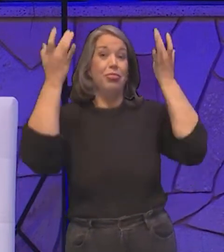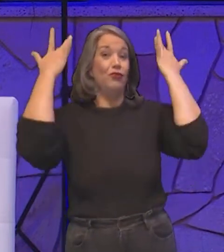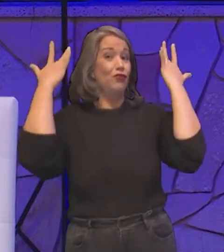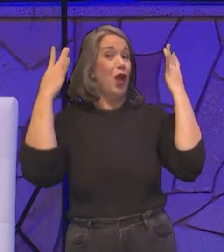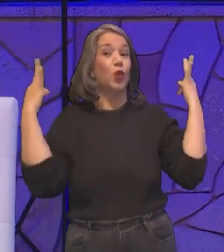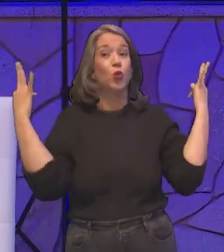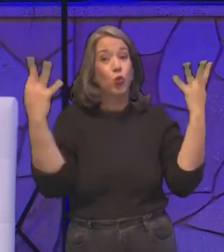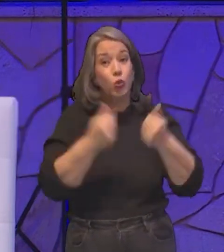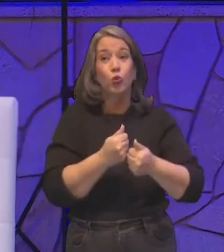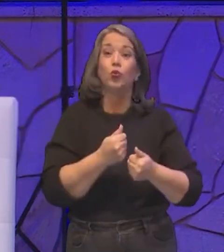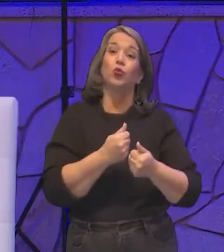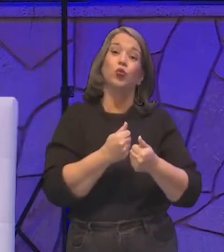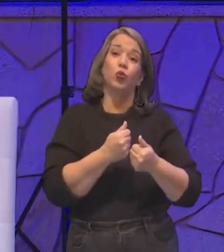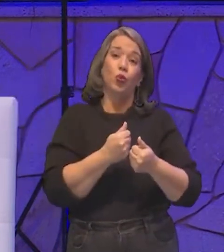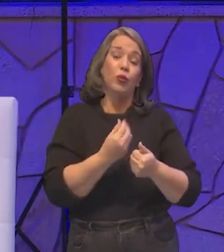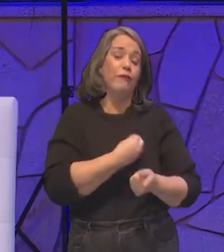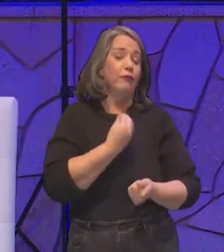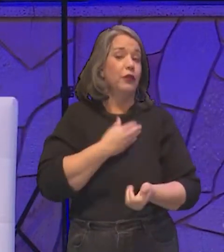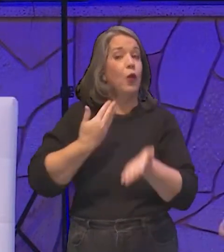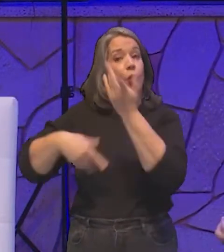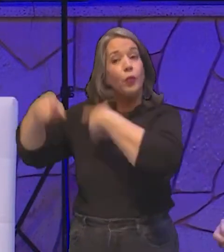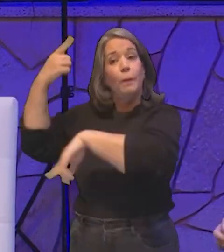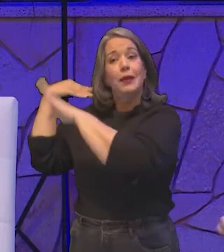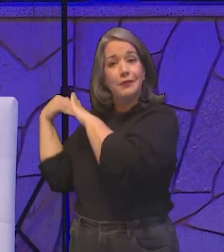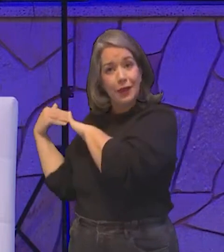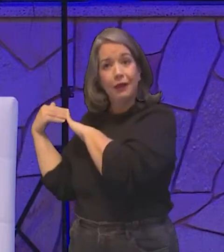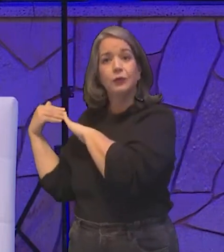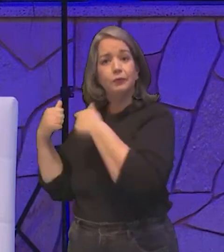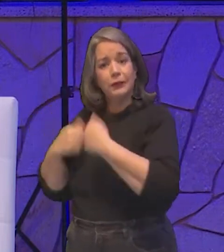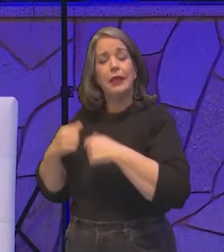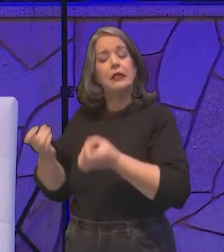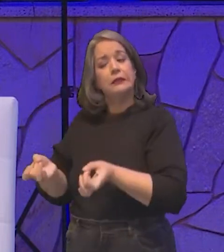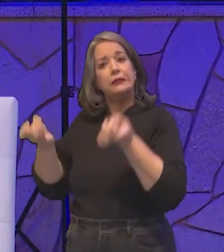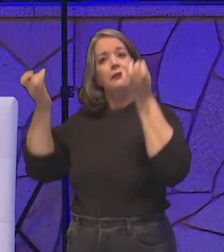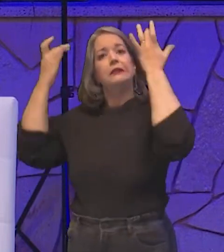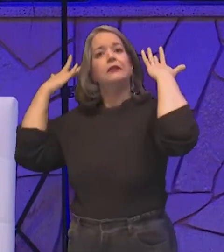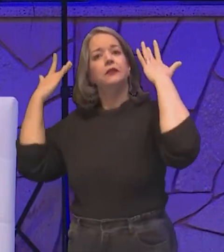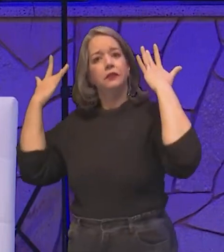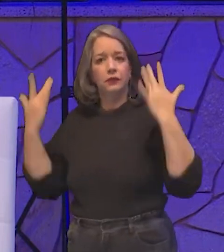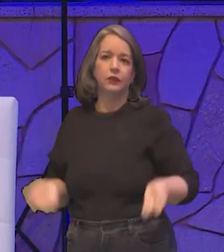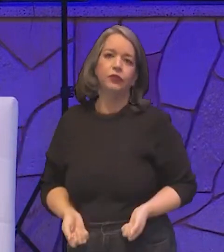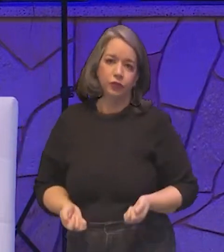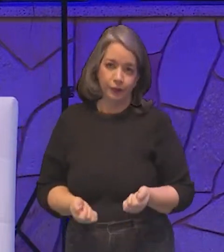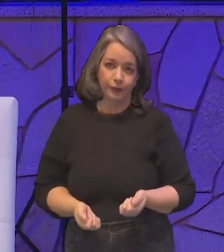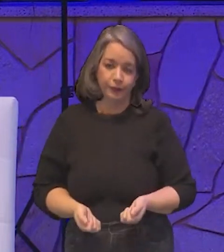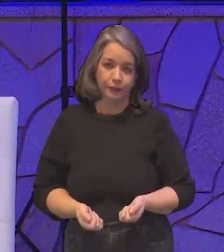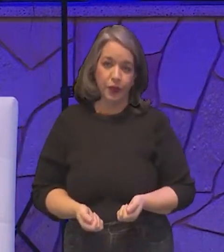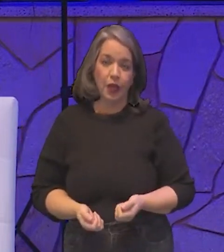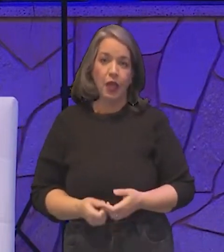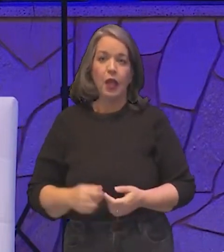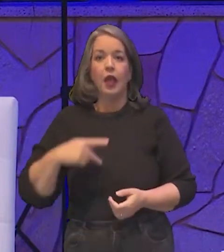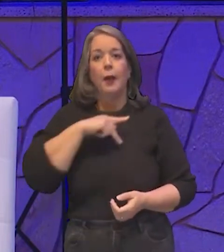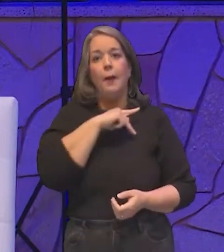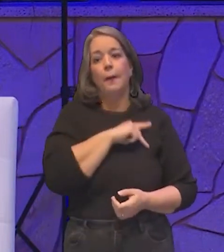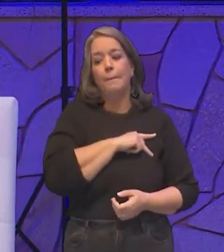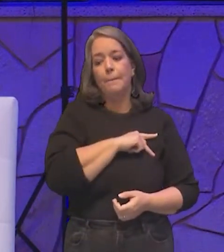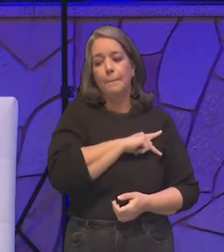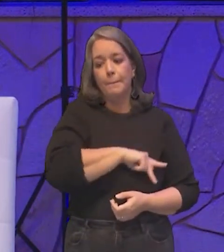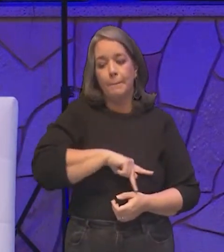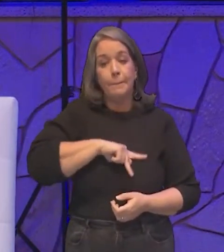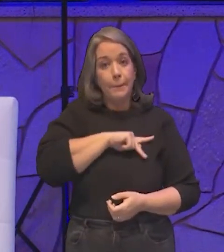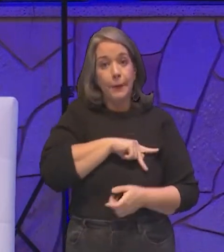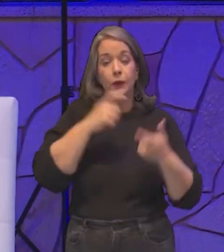que o eu se manifesta dentro da minha própria vida. É isso que o apóstolo Paulo estava tentando dizer naquele texto. Porque no momento em que